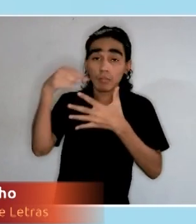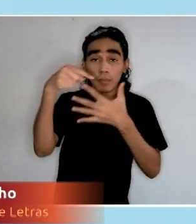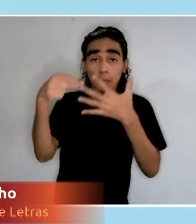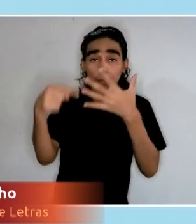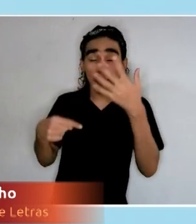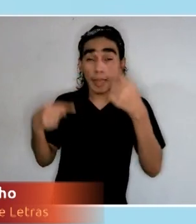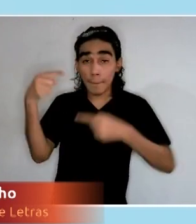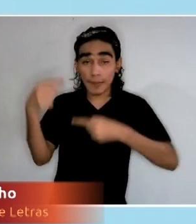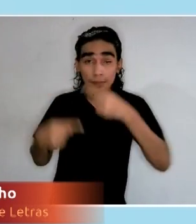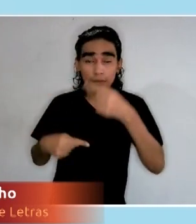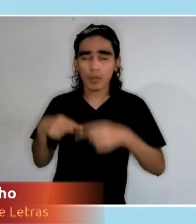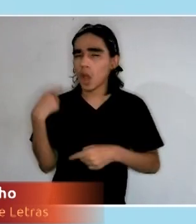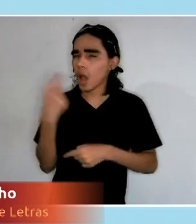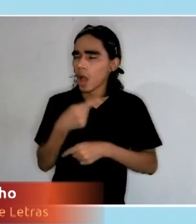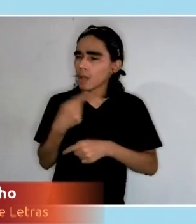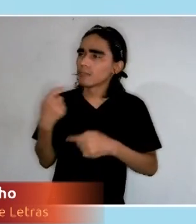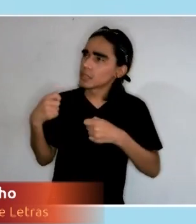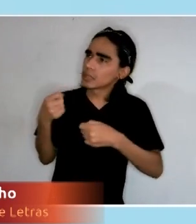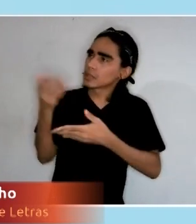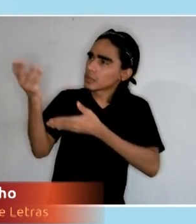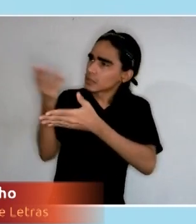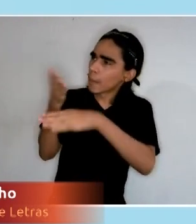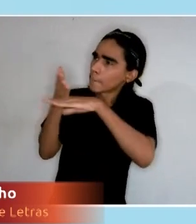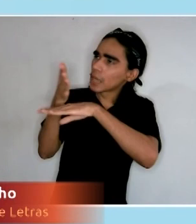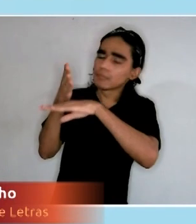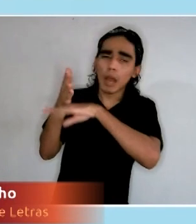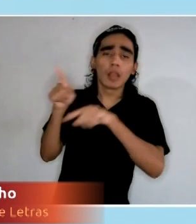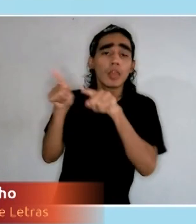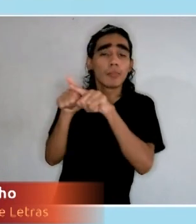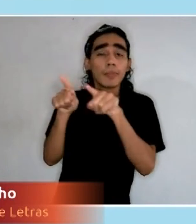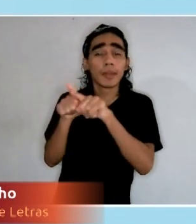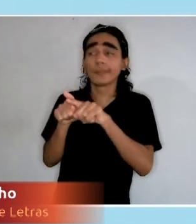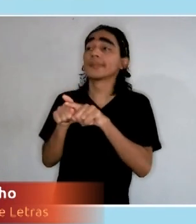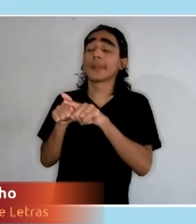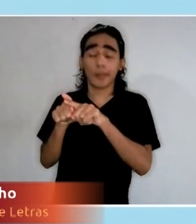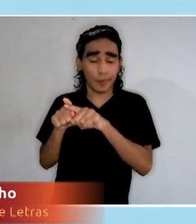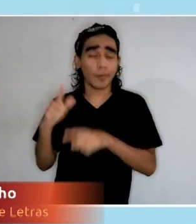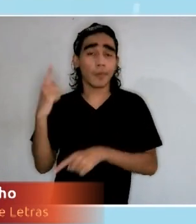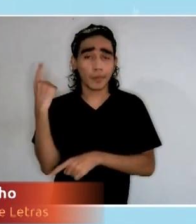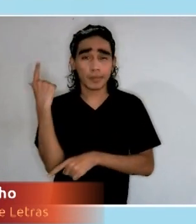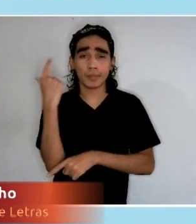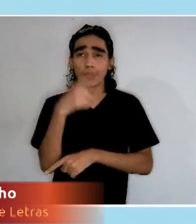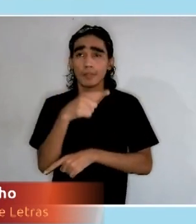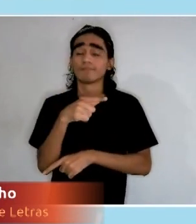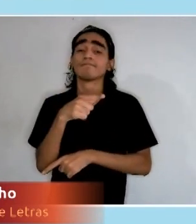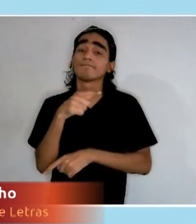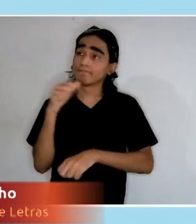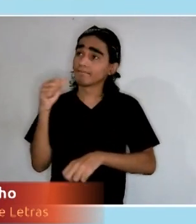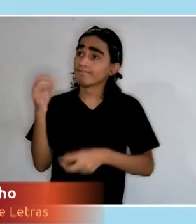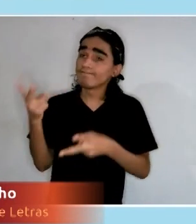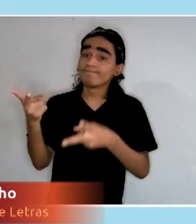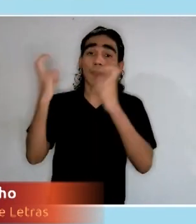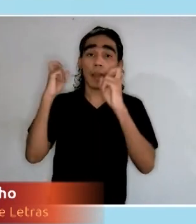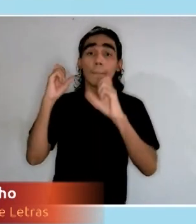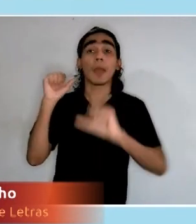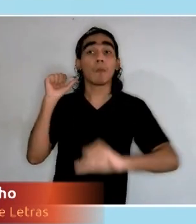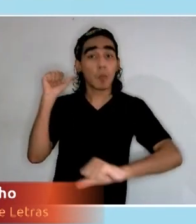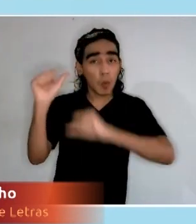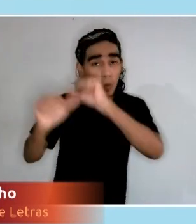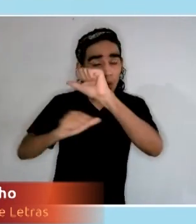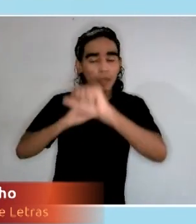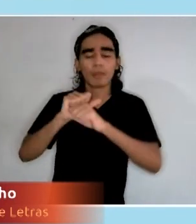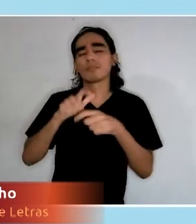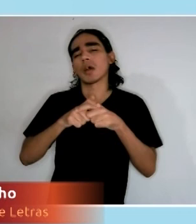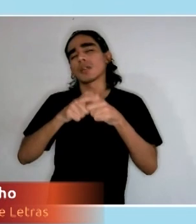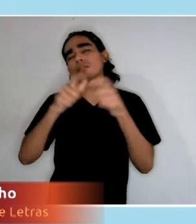tem que participar mais desse debate, e a partir daí a gente vai ver refletido, né? Eu acredito que a grande